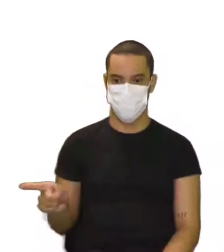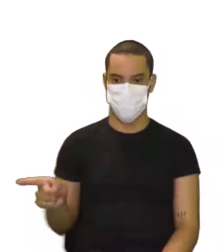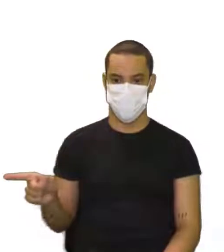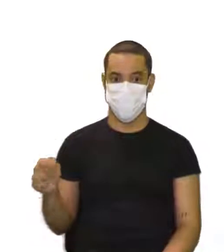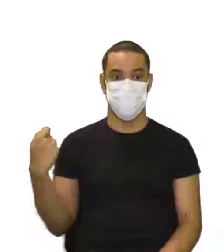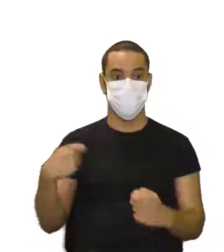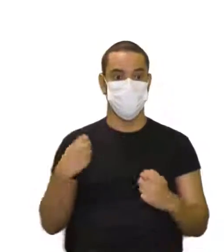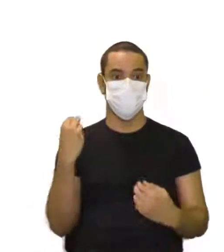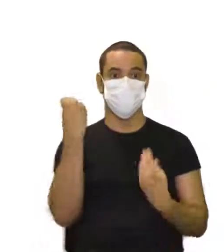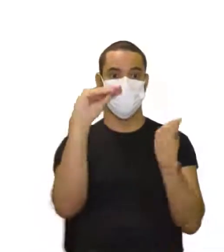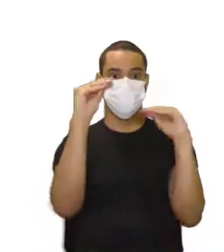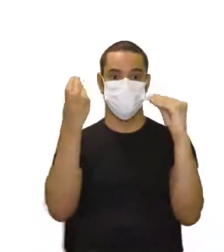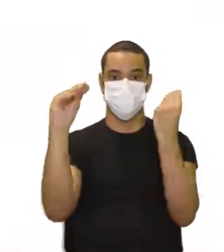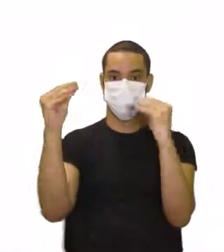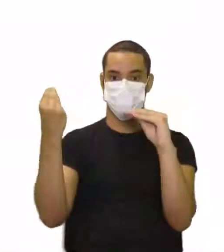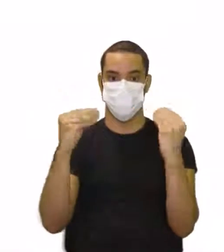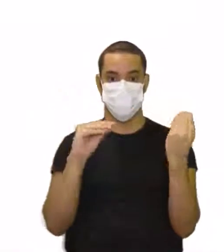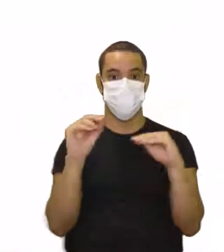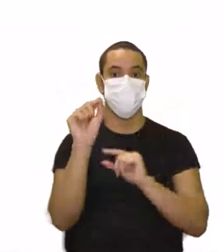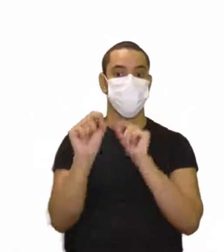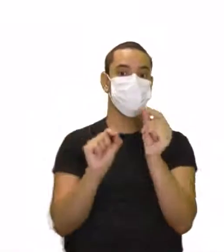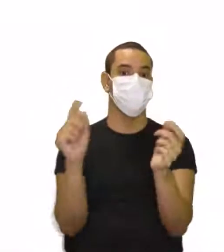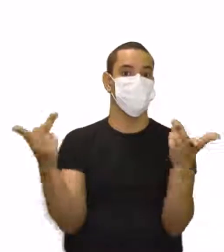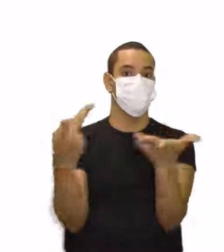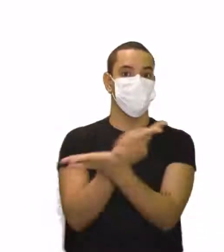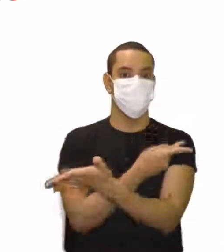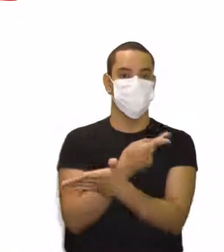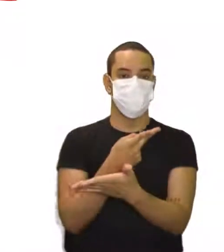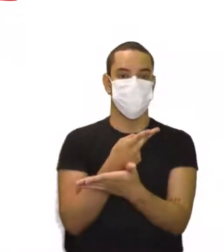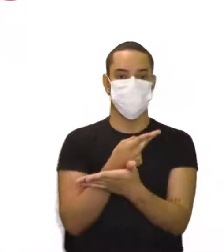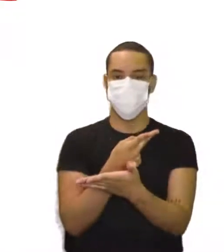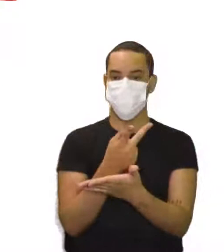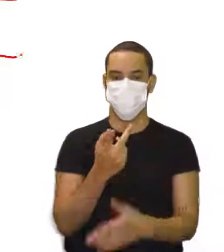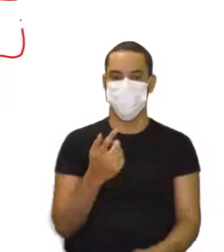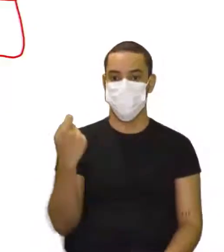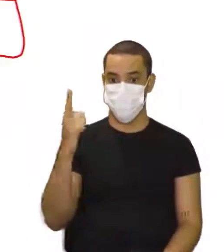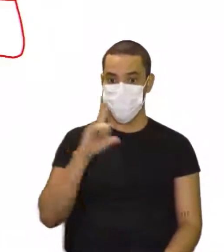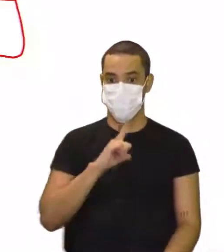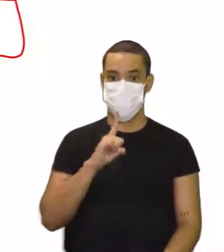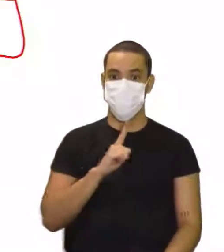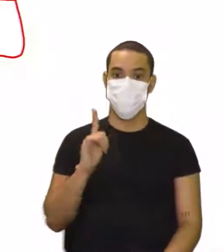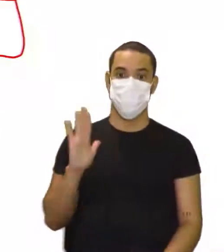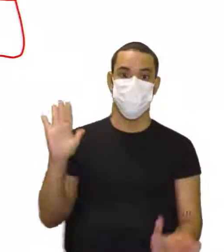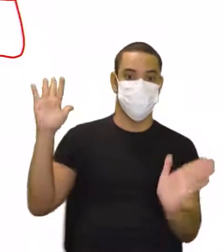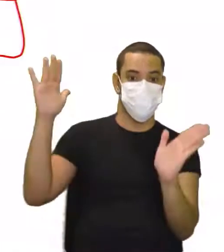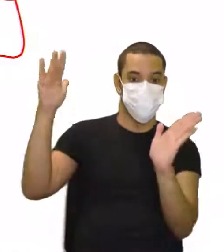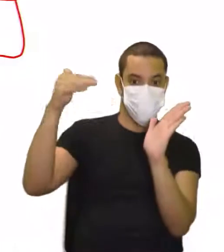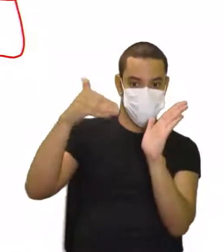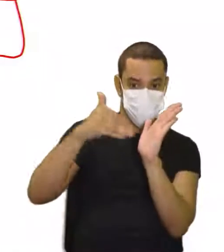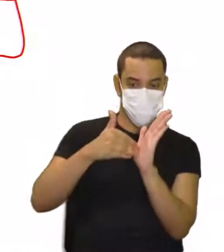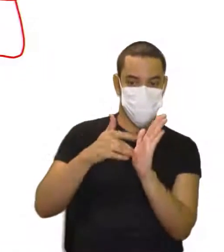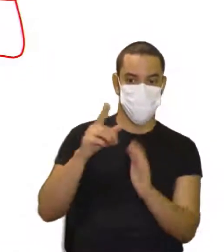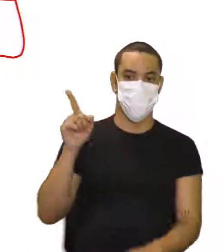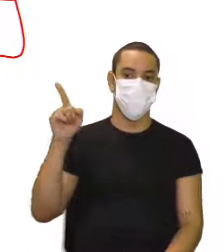os valores, ó. Olha o que vai acontecer, eu vou chegar em